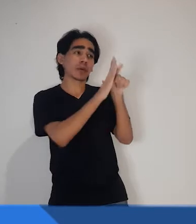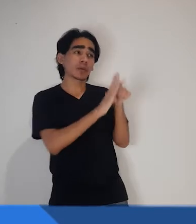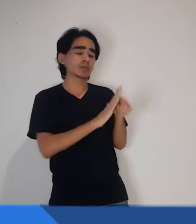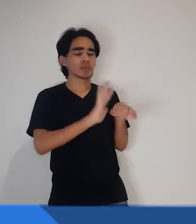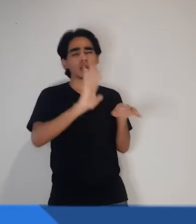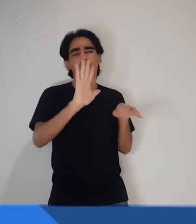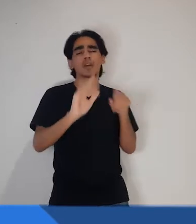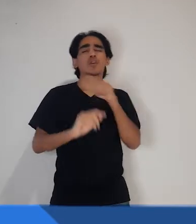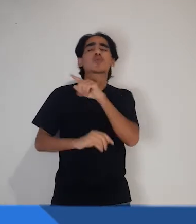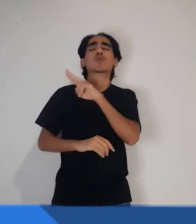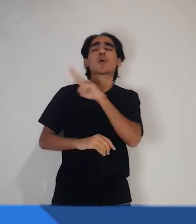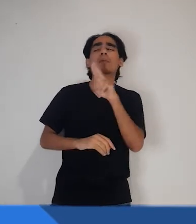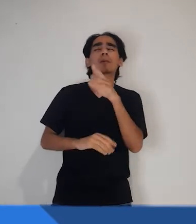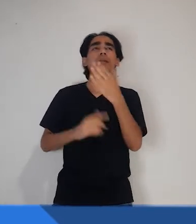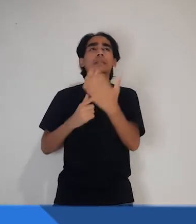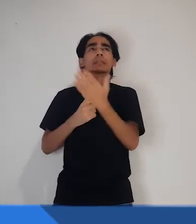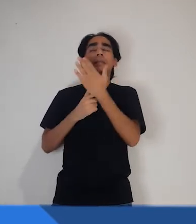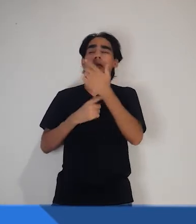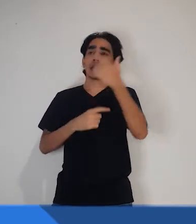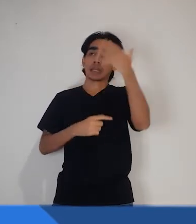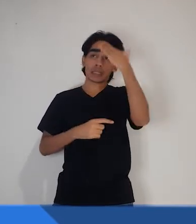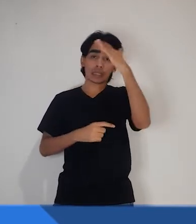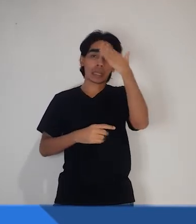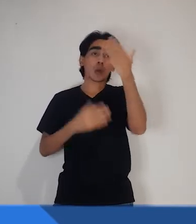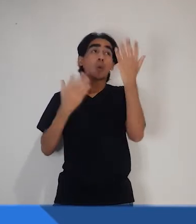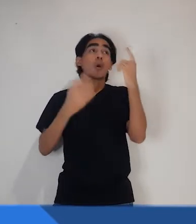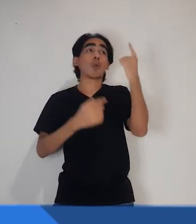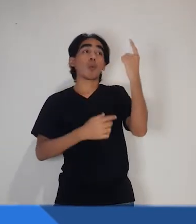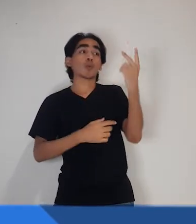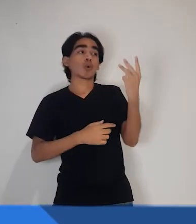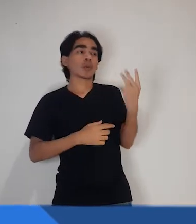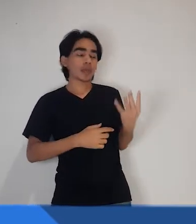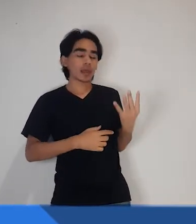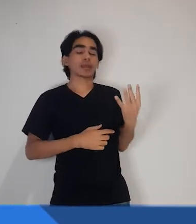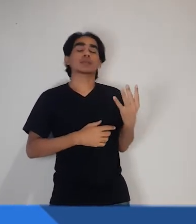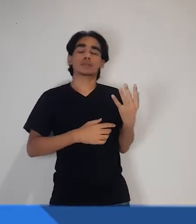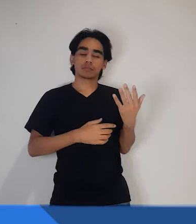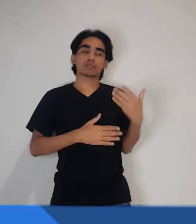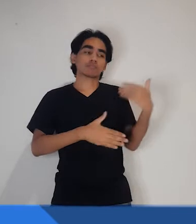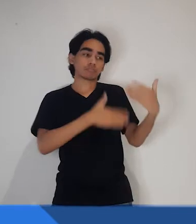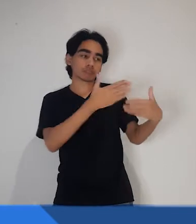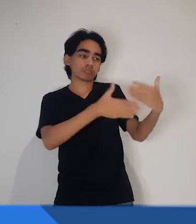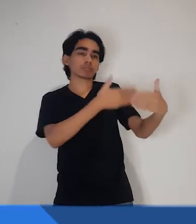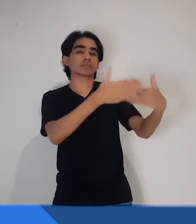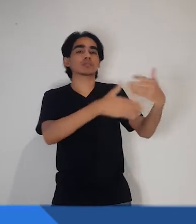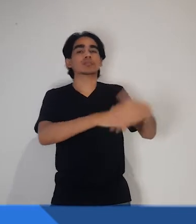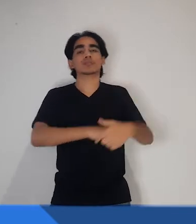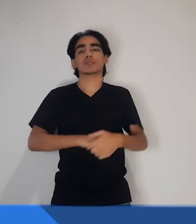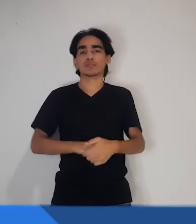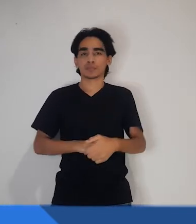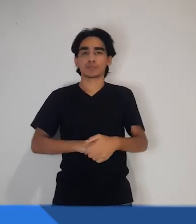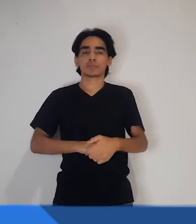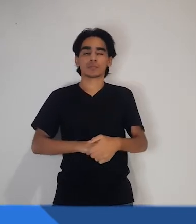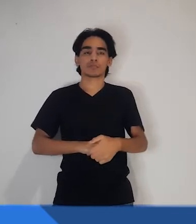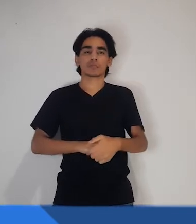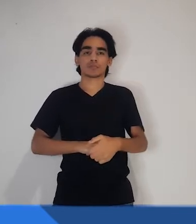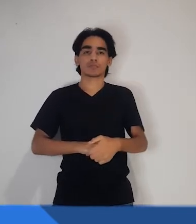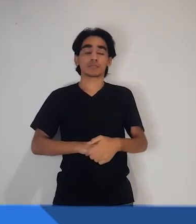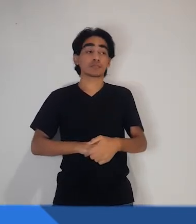para a gente se organizar e saber qual é a questão 1, qual é a questão 2 e assim por diante. Então aqui eu vou chamar de